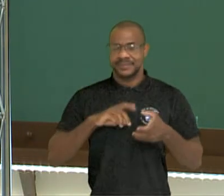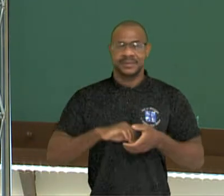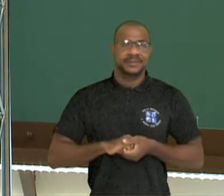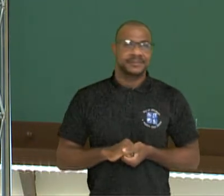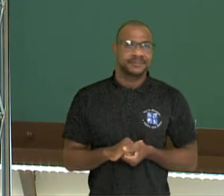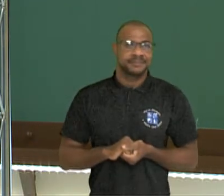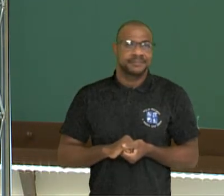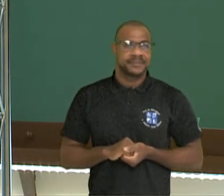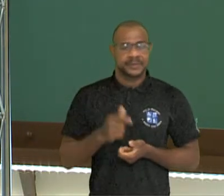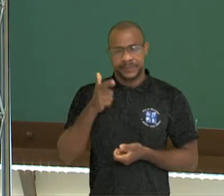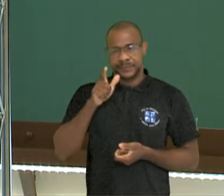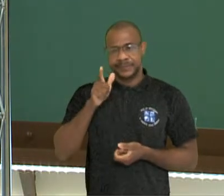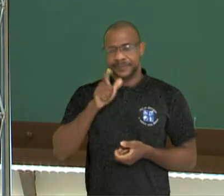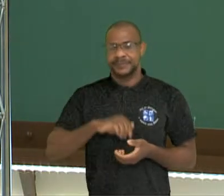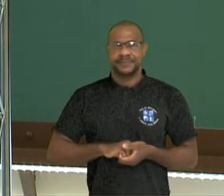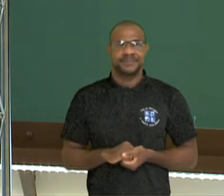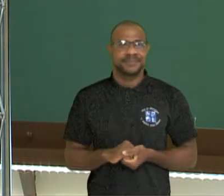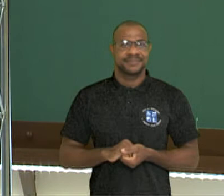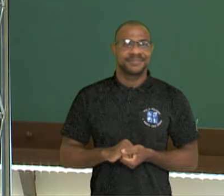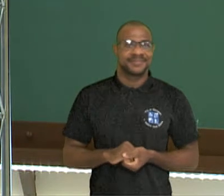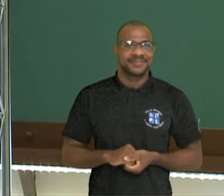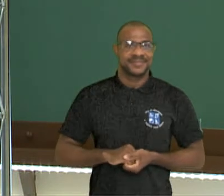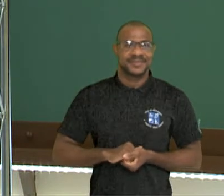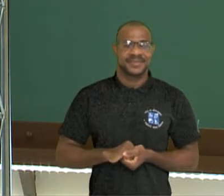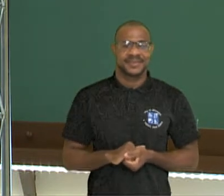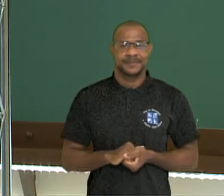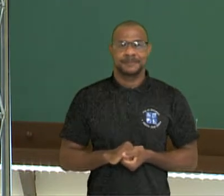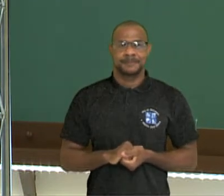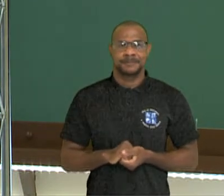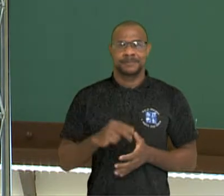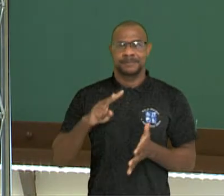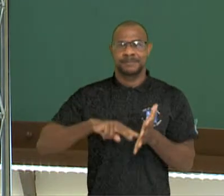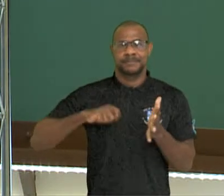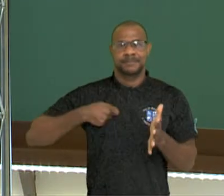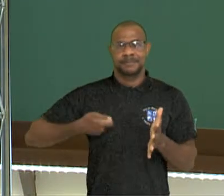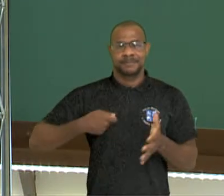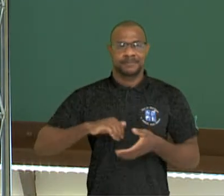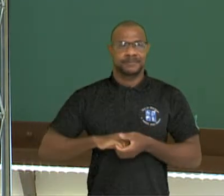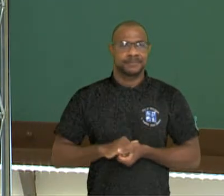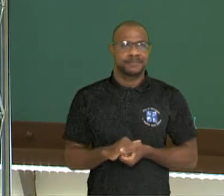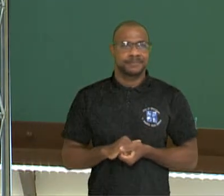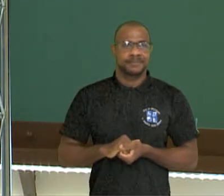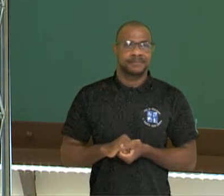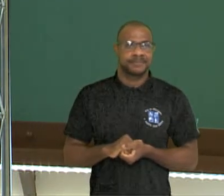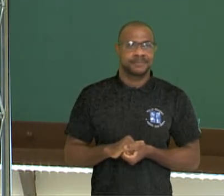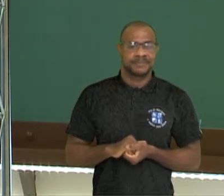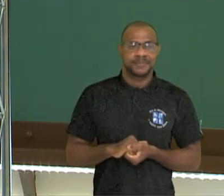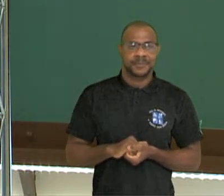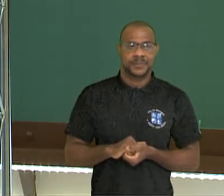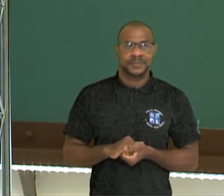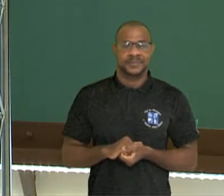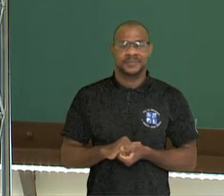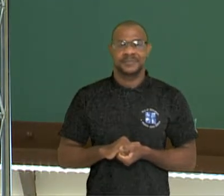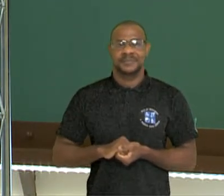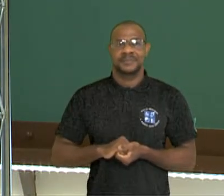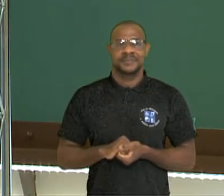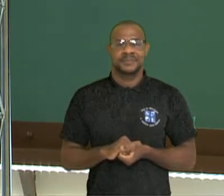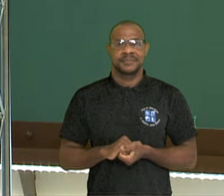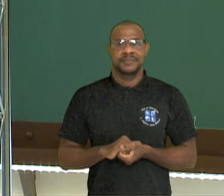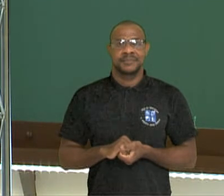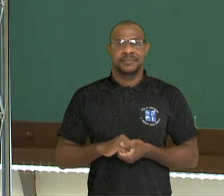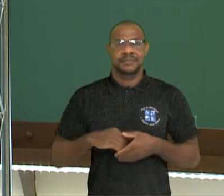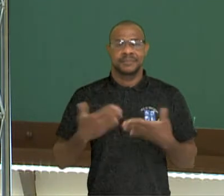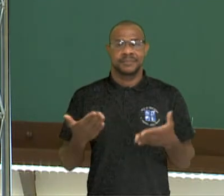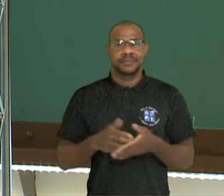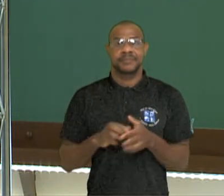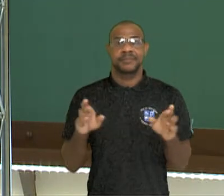ela? Entonces, son hijos de tus abuelos, de tus padres hermanos son. Tus hermanos con tus hijos tendrán essa relação.